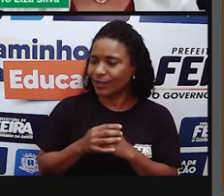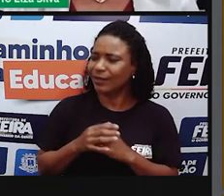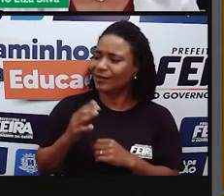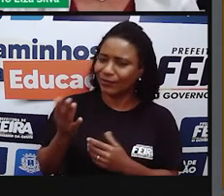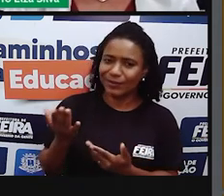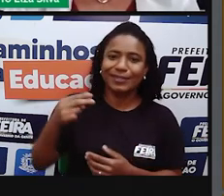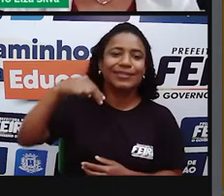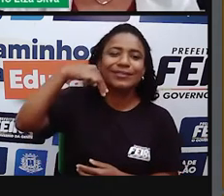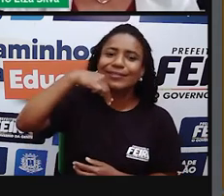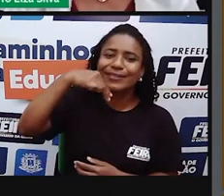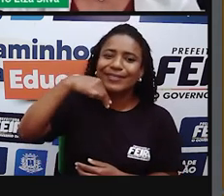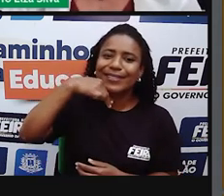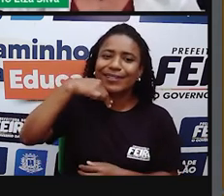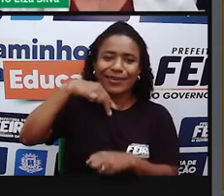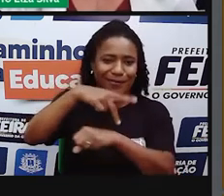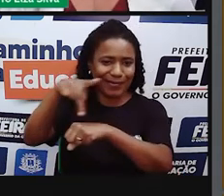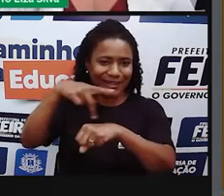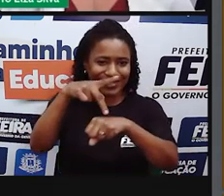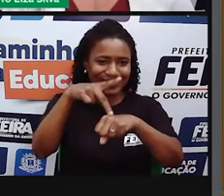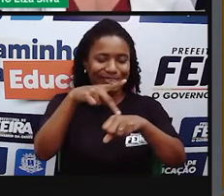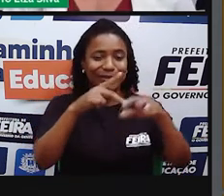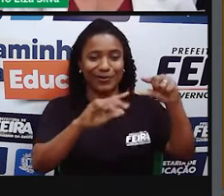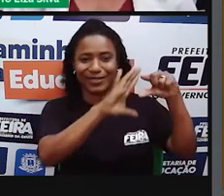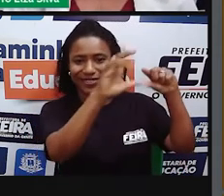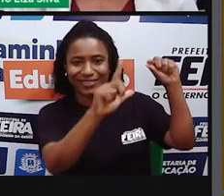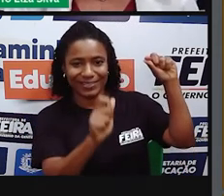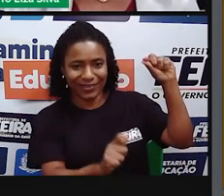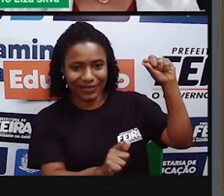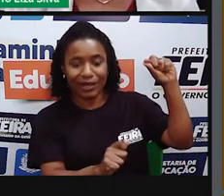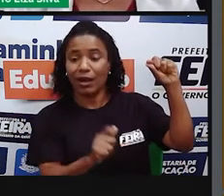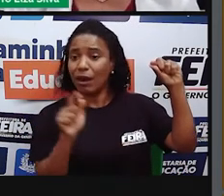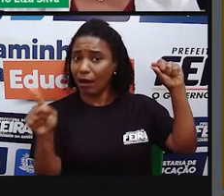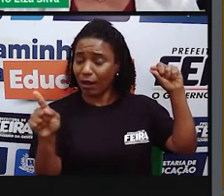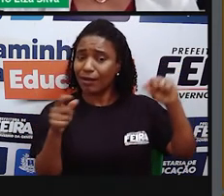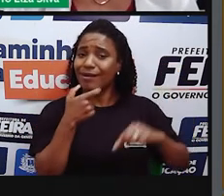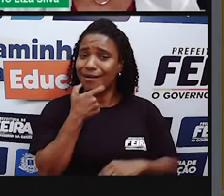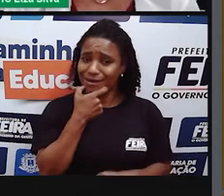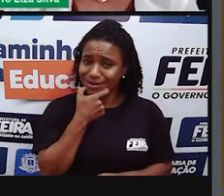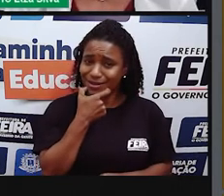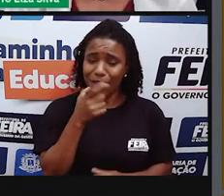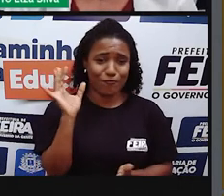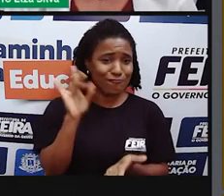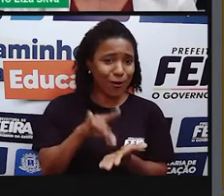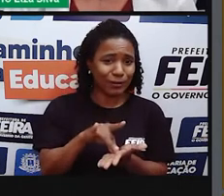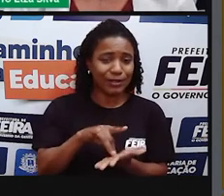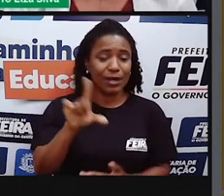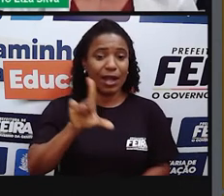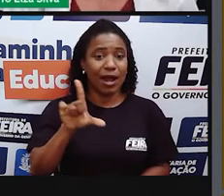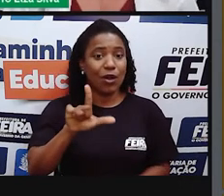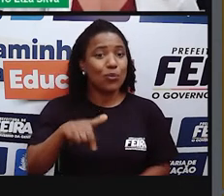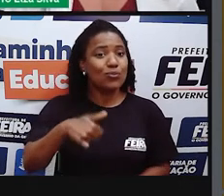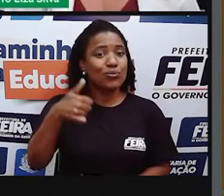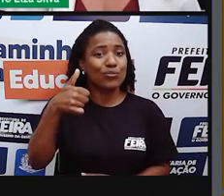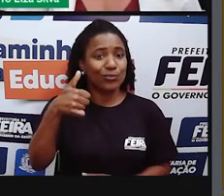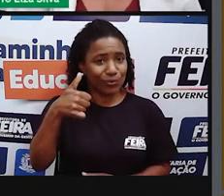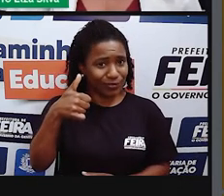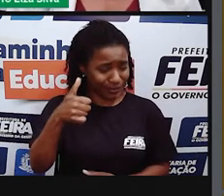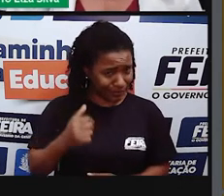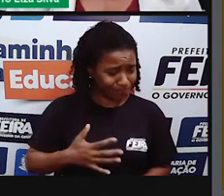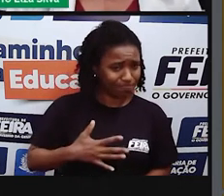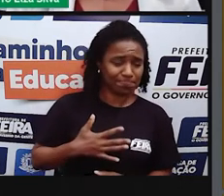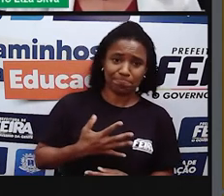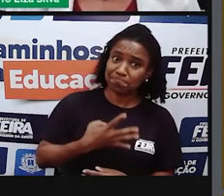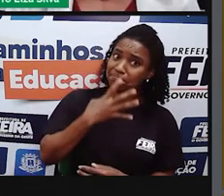Nigéria, país africano, utiliza o inglês como língua franca ou língua oficial? Além dos